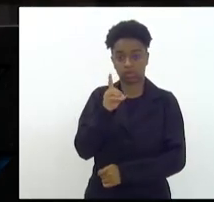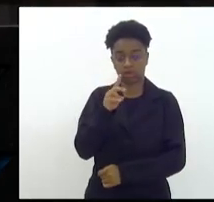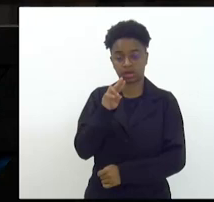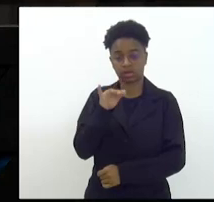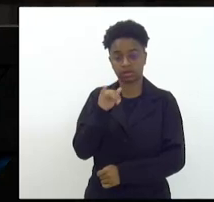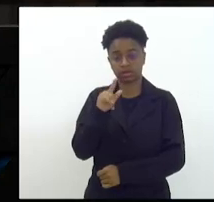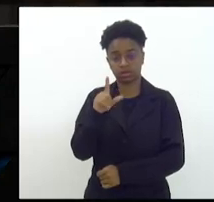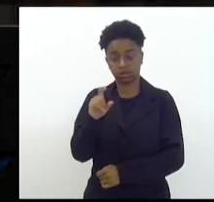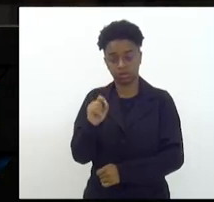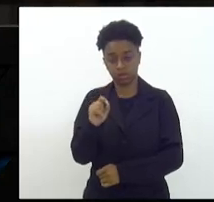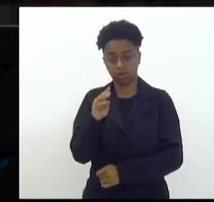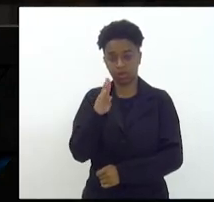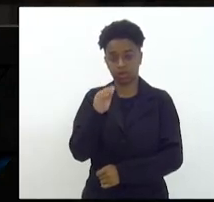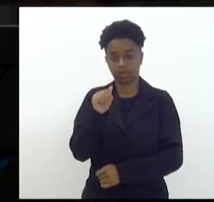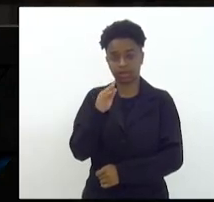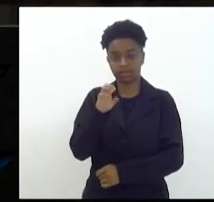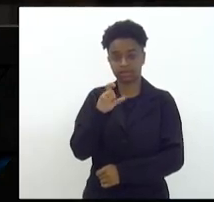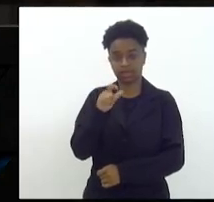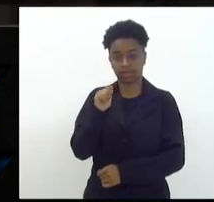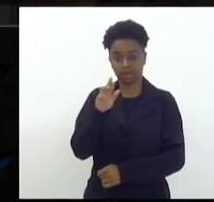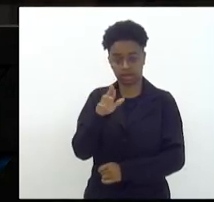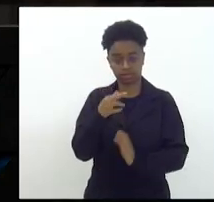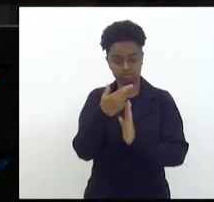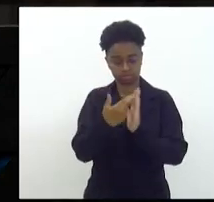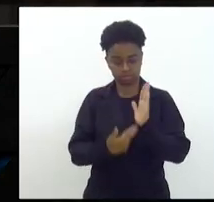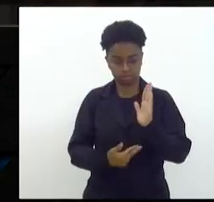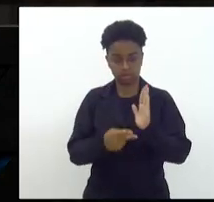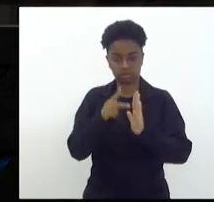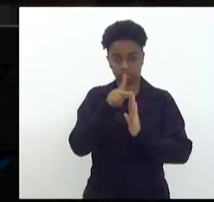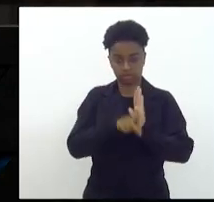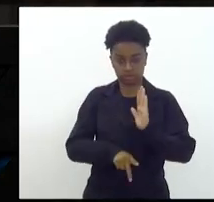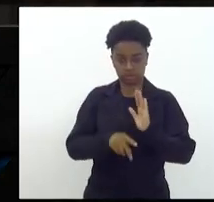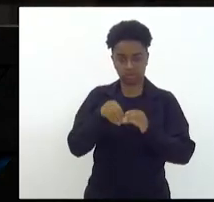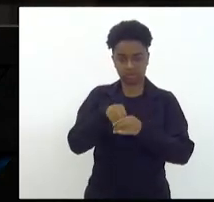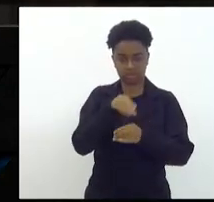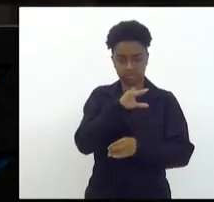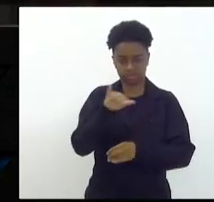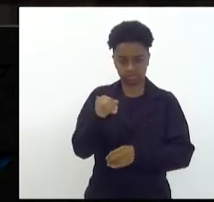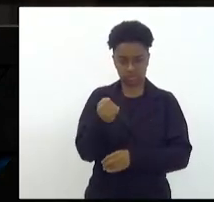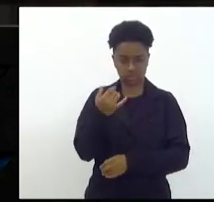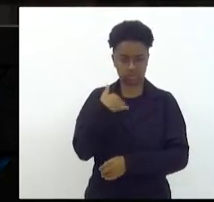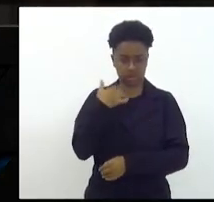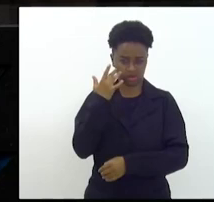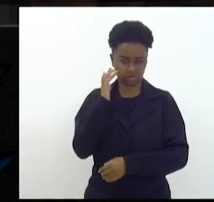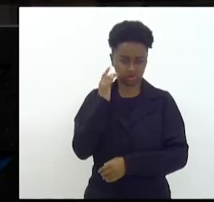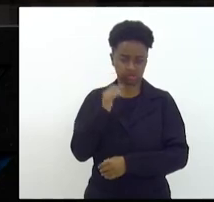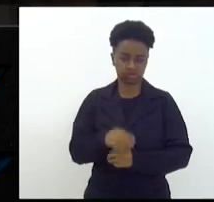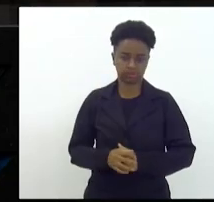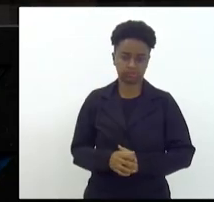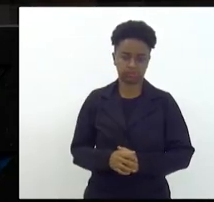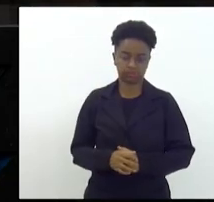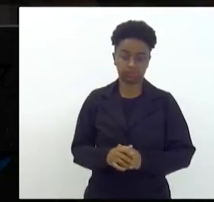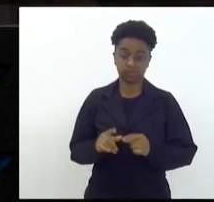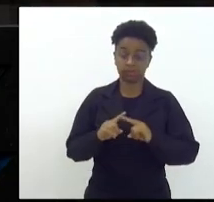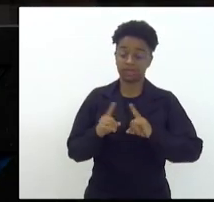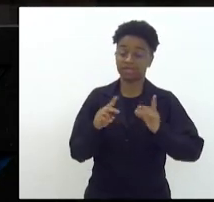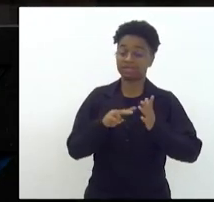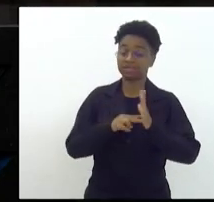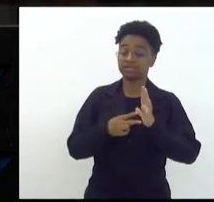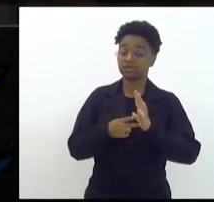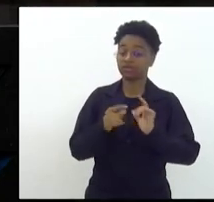esse projeto na ccj se eu não me engano O que significa